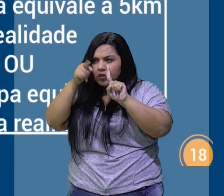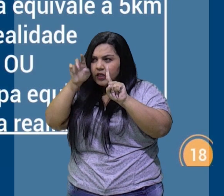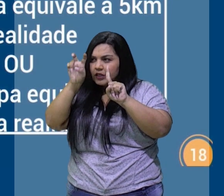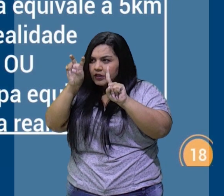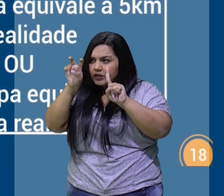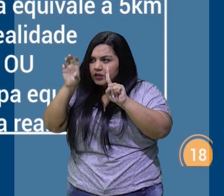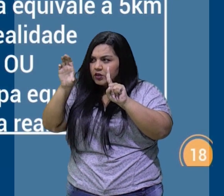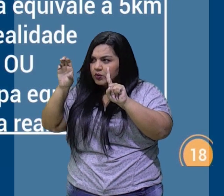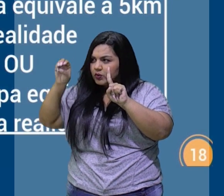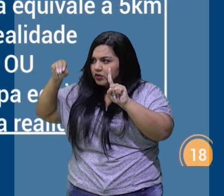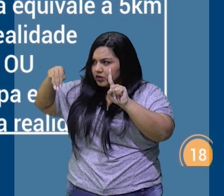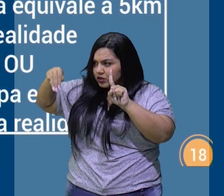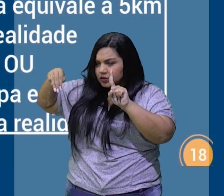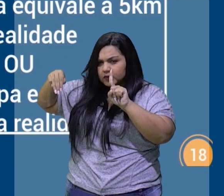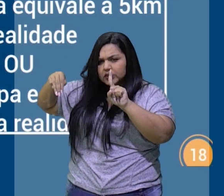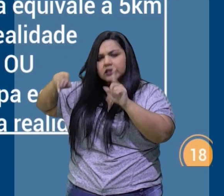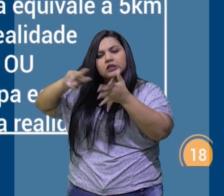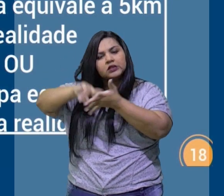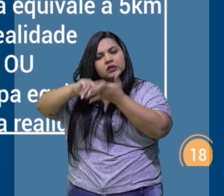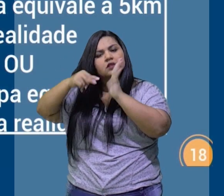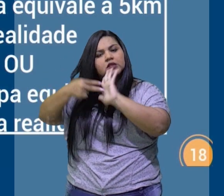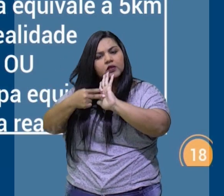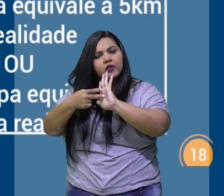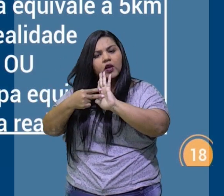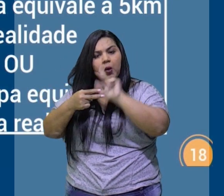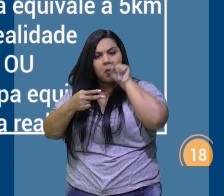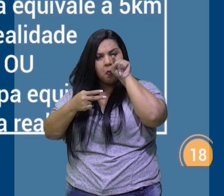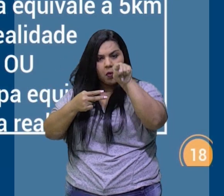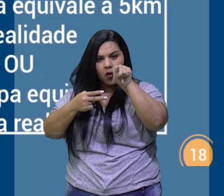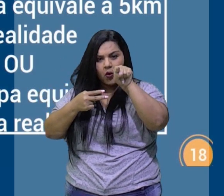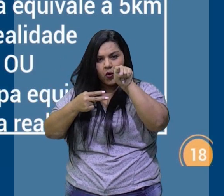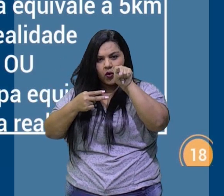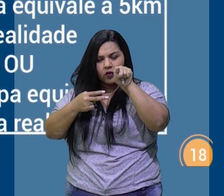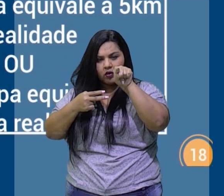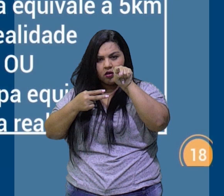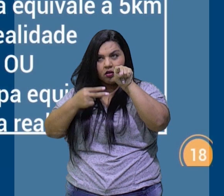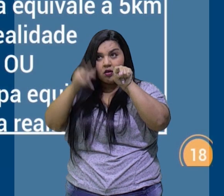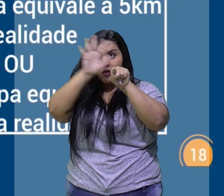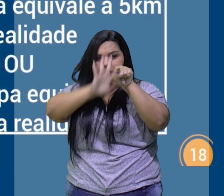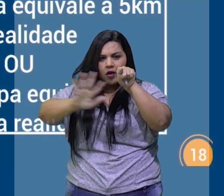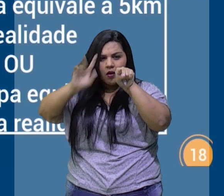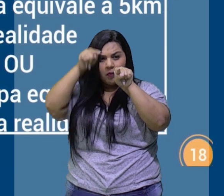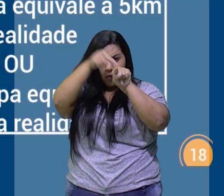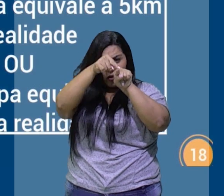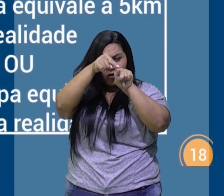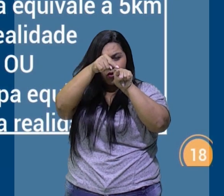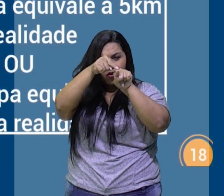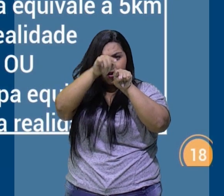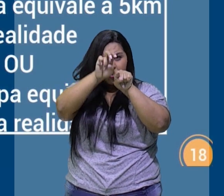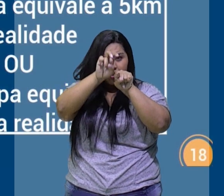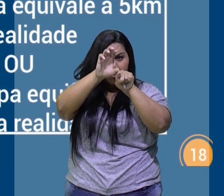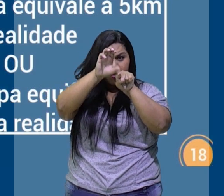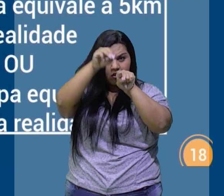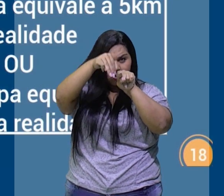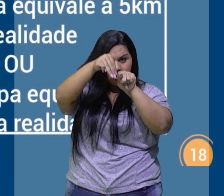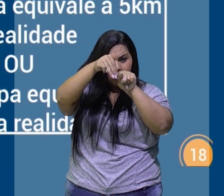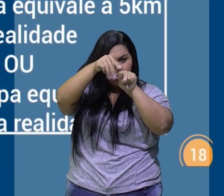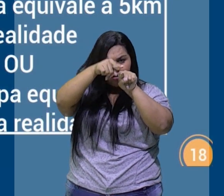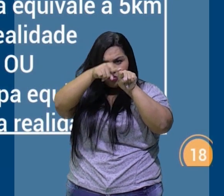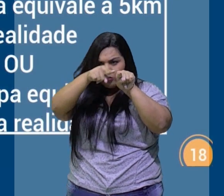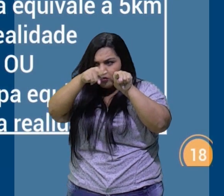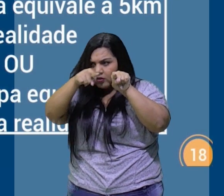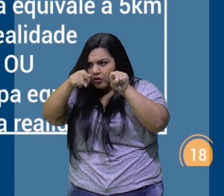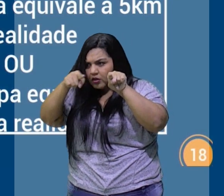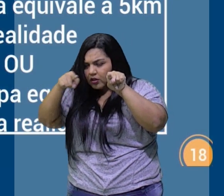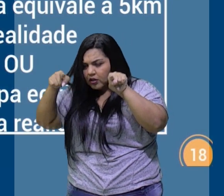significa dizer que daquele ponto que você marcou ali no mapa, de 5 centímetros, o espaço real